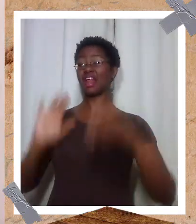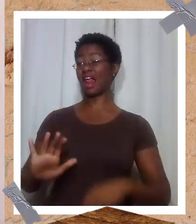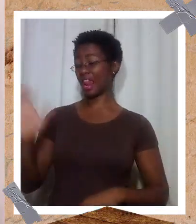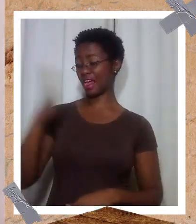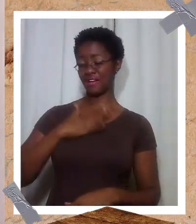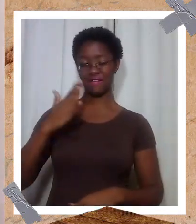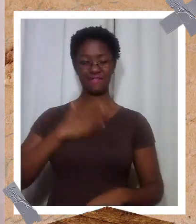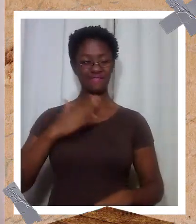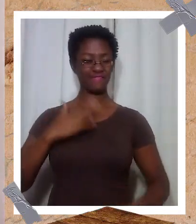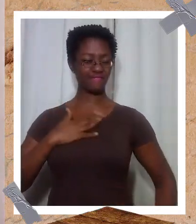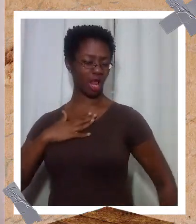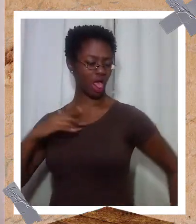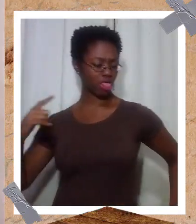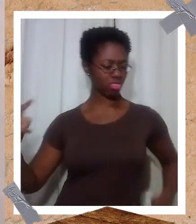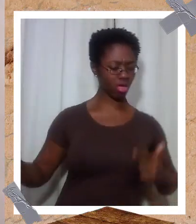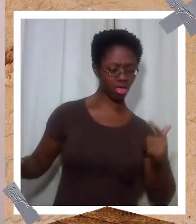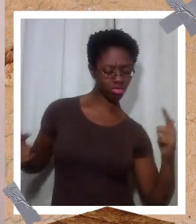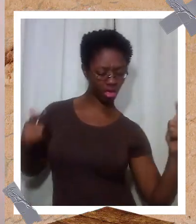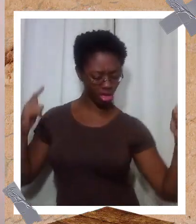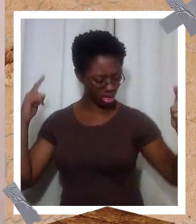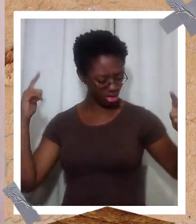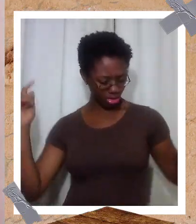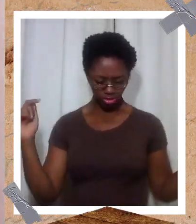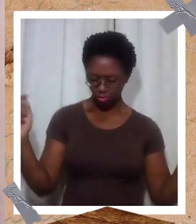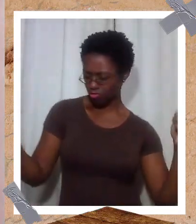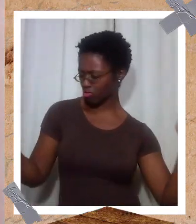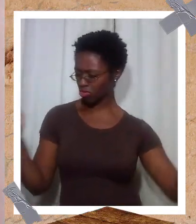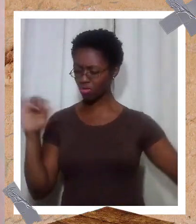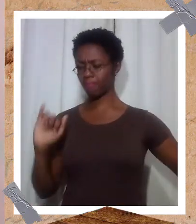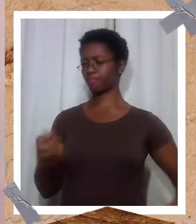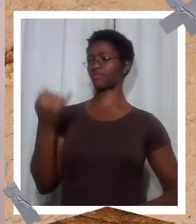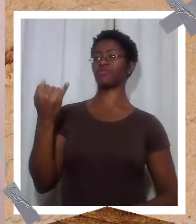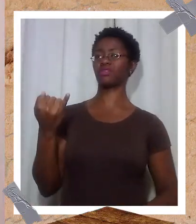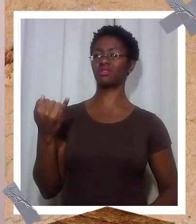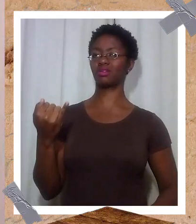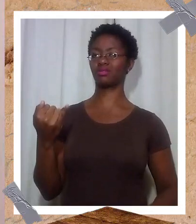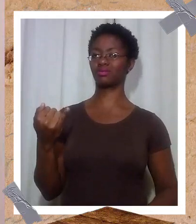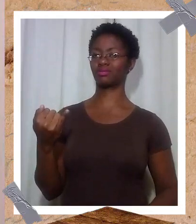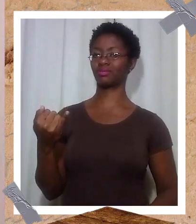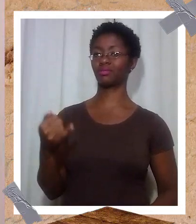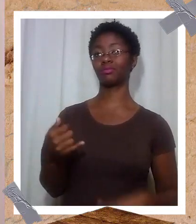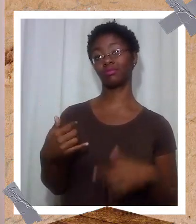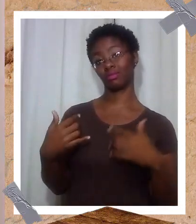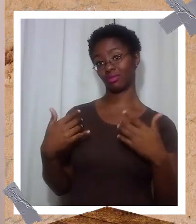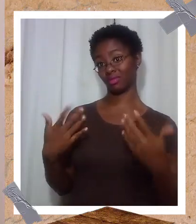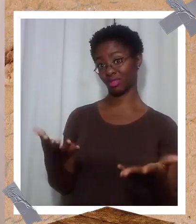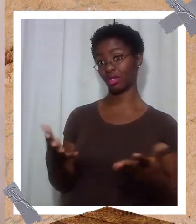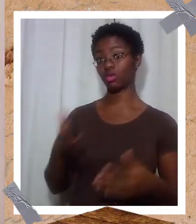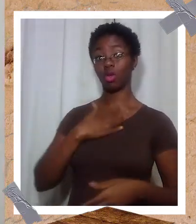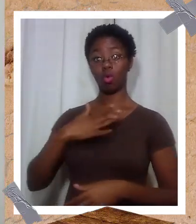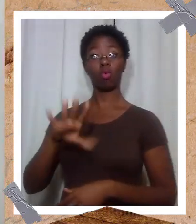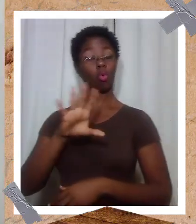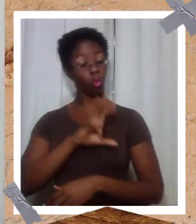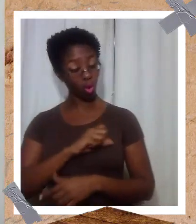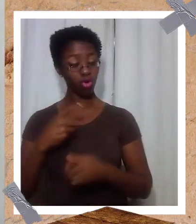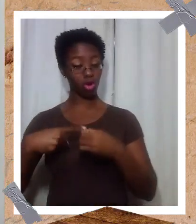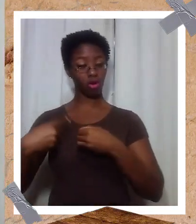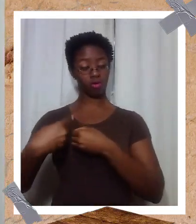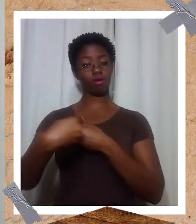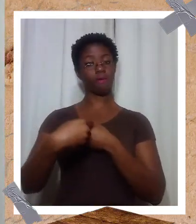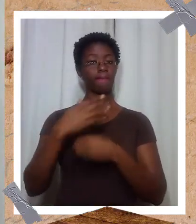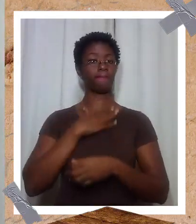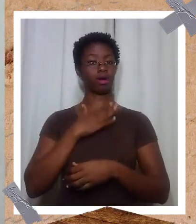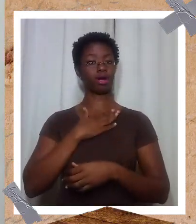eu sempre gostei da minha cultura. Eu gosto da minha comunidade. Eu não gosto da pobreza que aflige